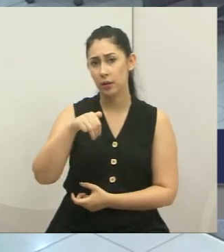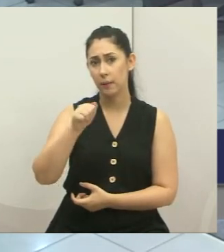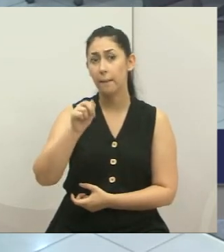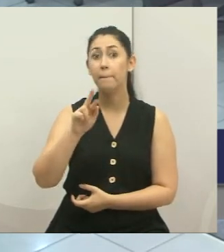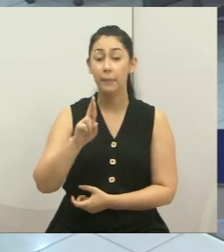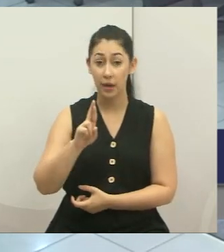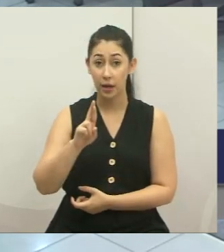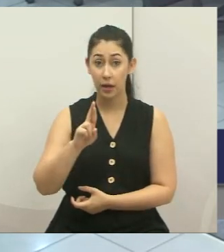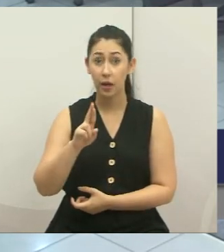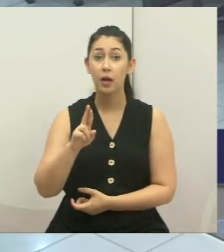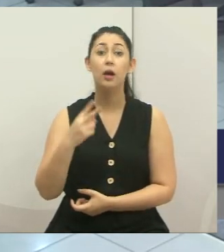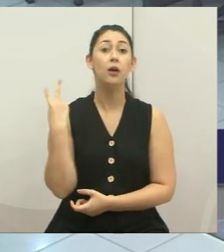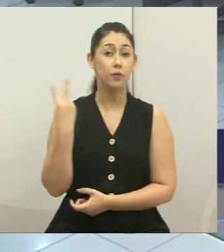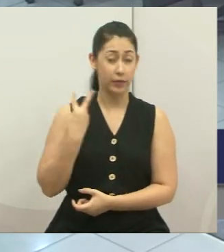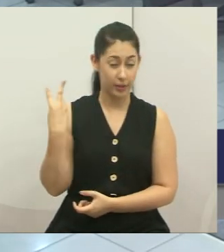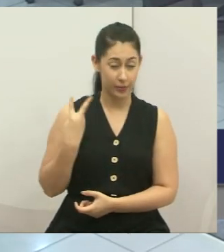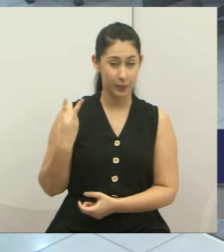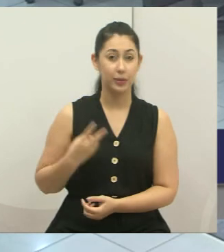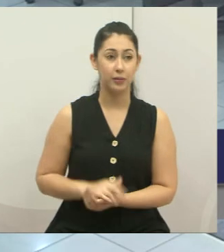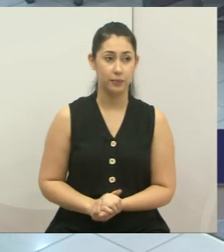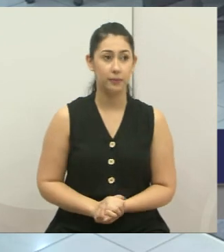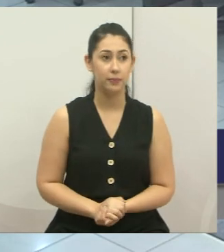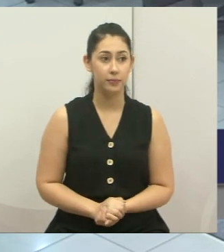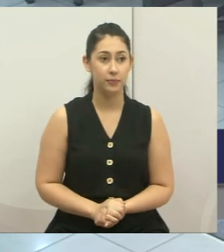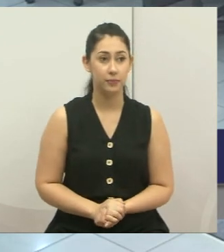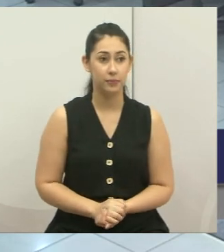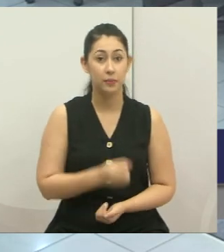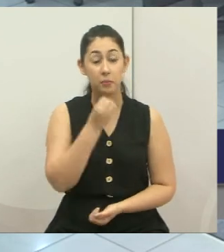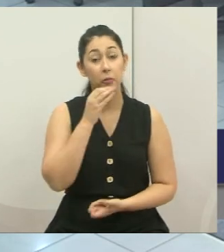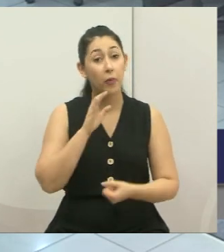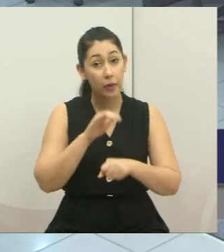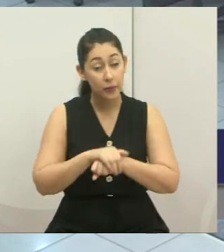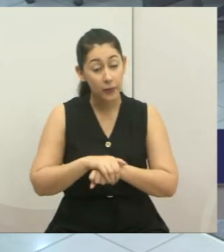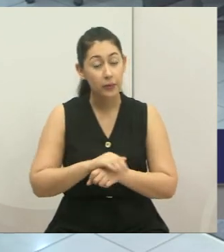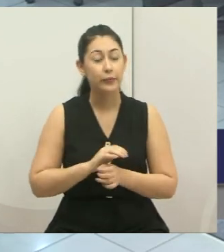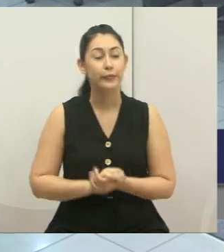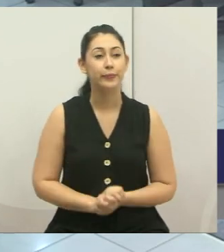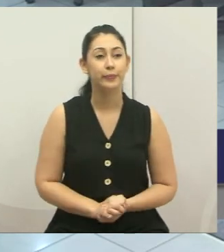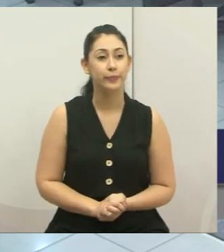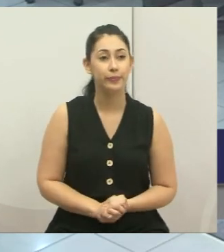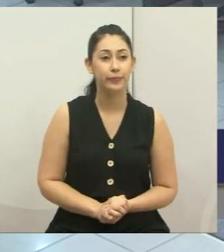senhora Lucimar é vereadora, né? Boa noite a ela aí.